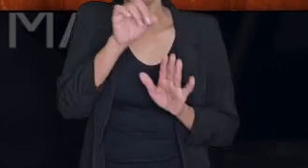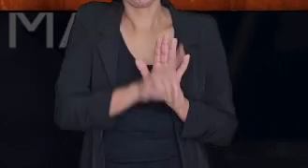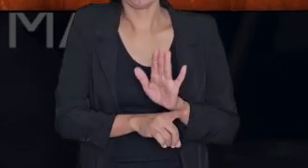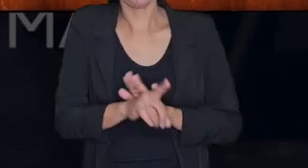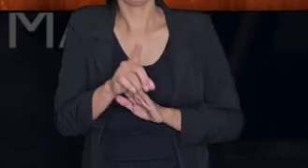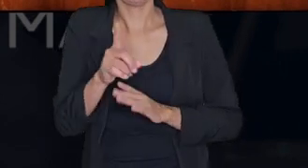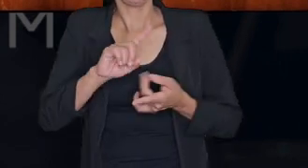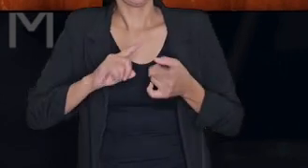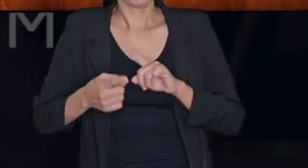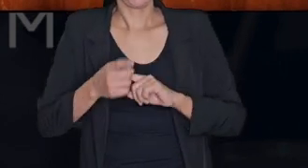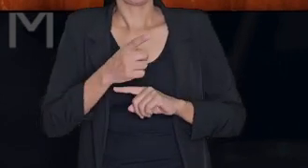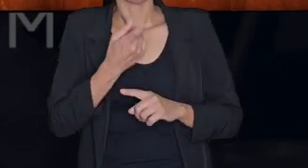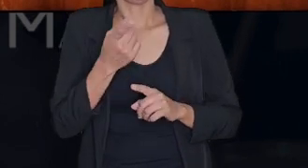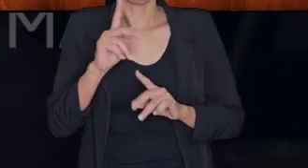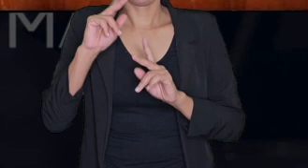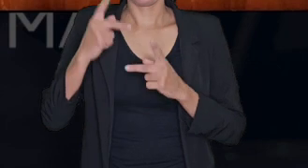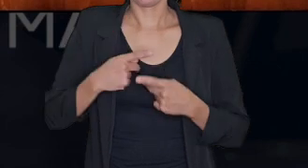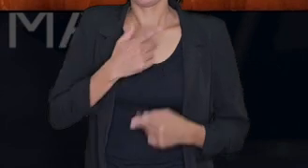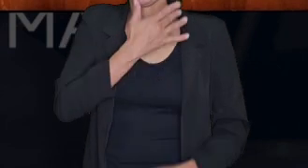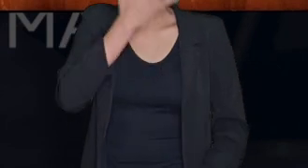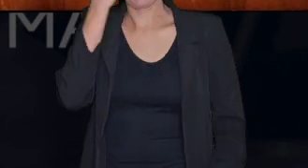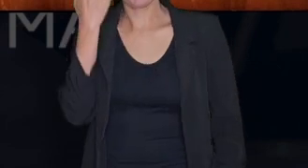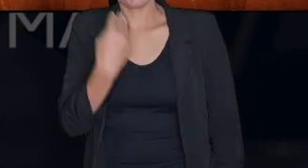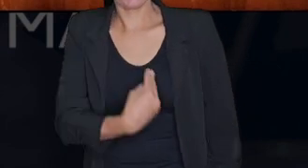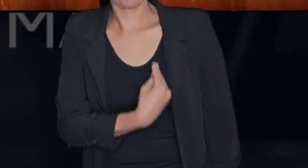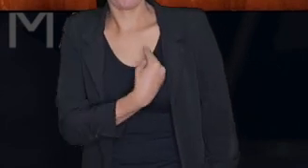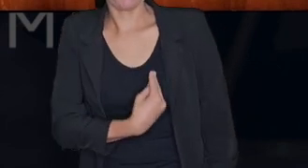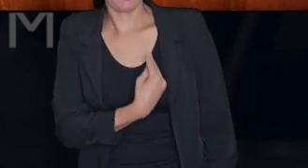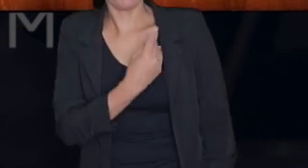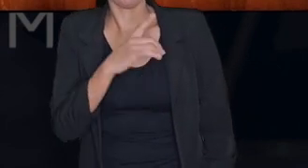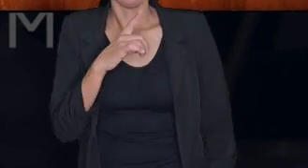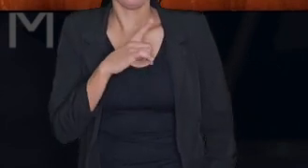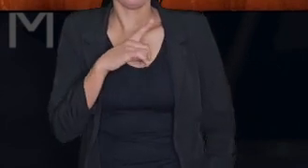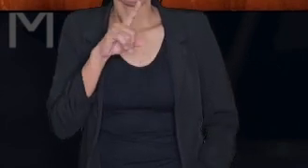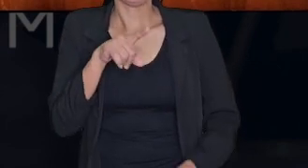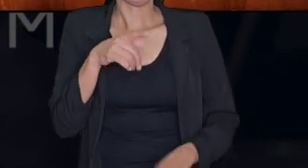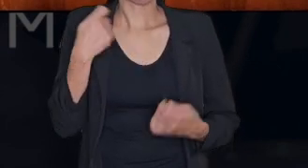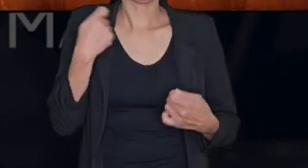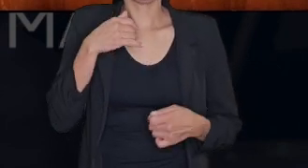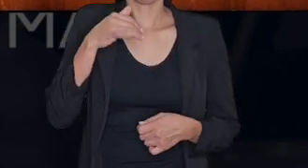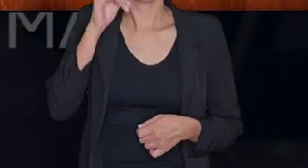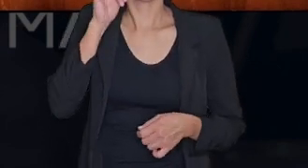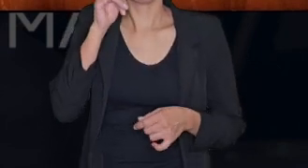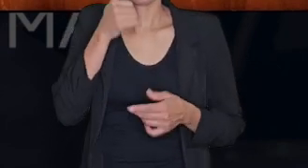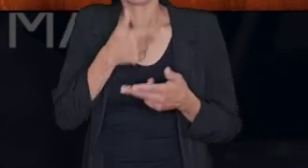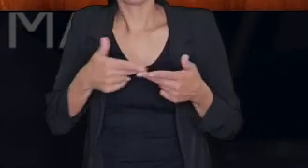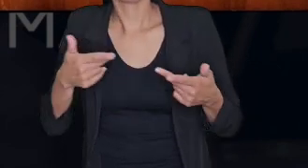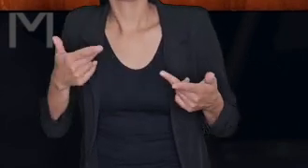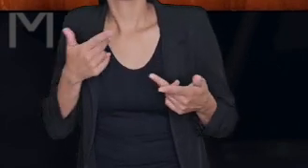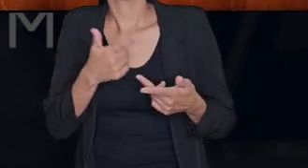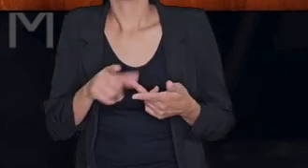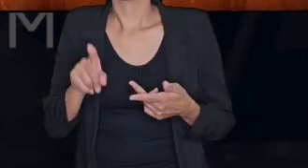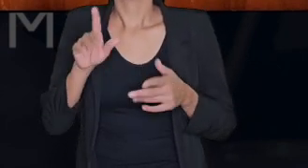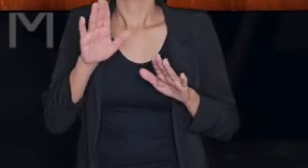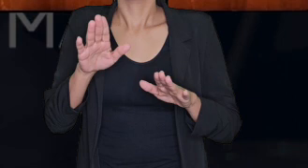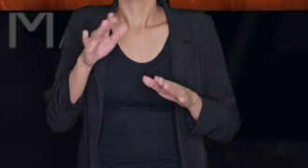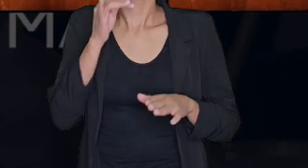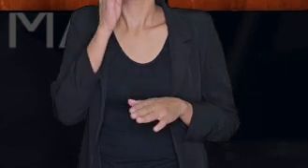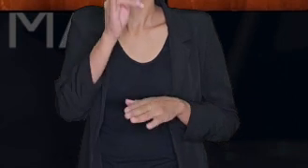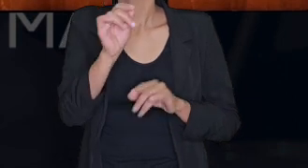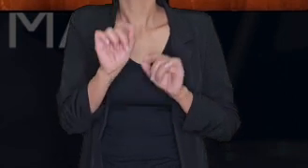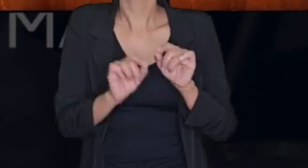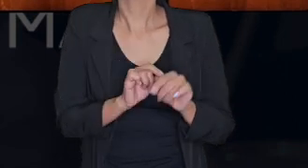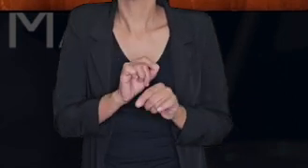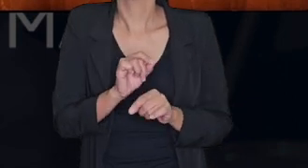é negócio sobre, né, de herança de pessoa viva, que é a pacta corvina, que tem que ser evitada,